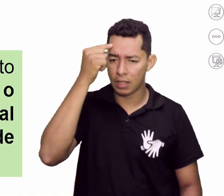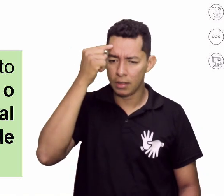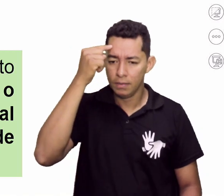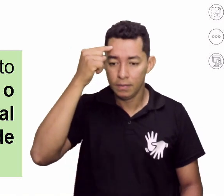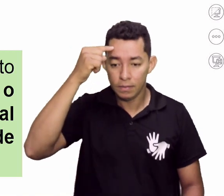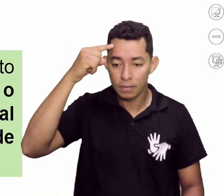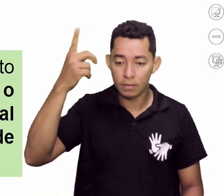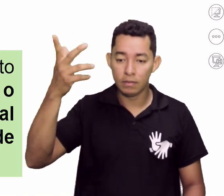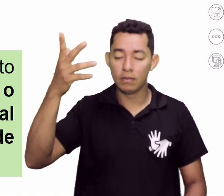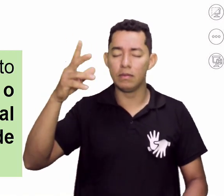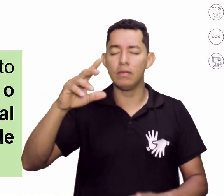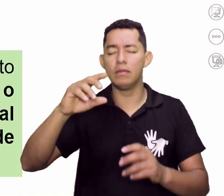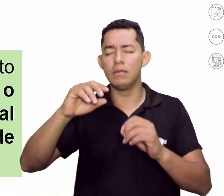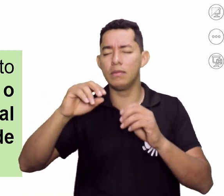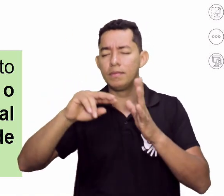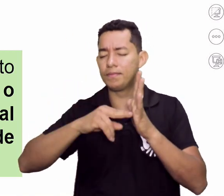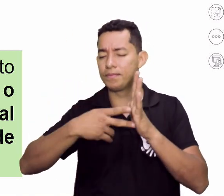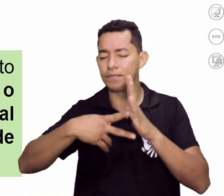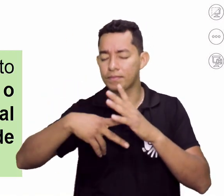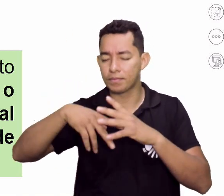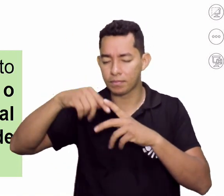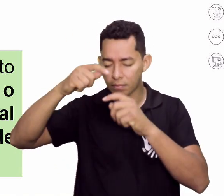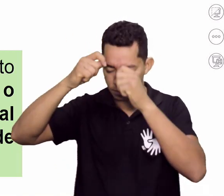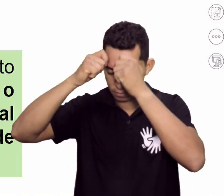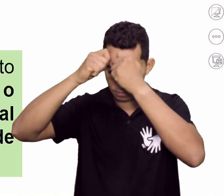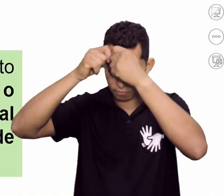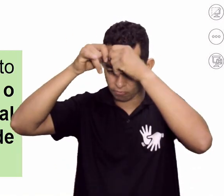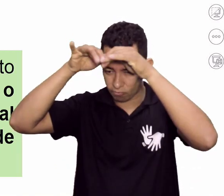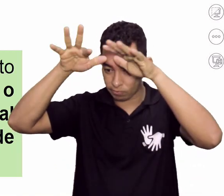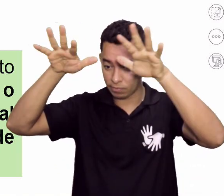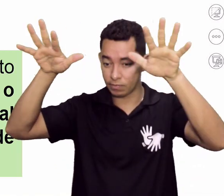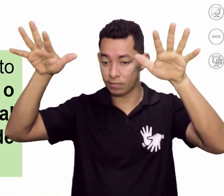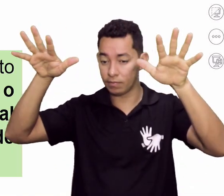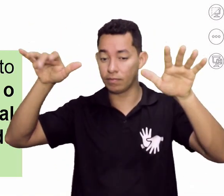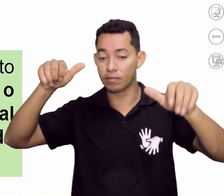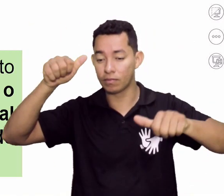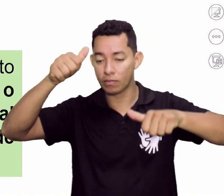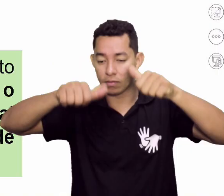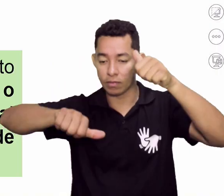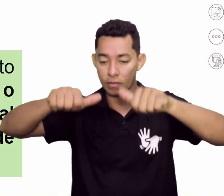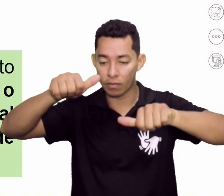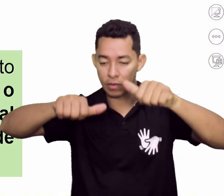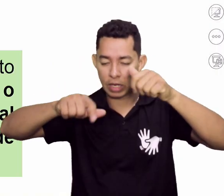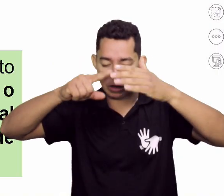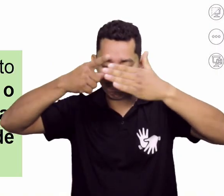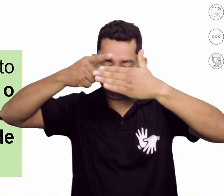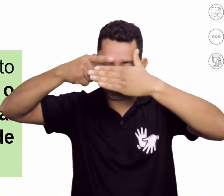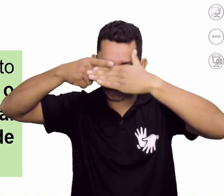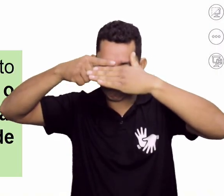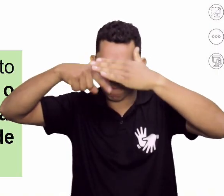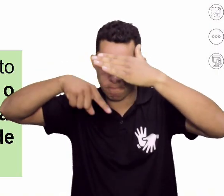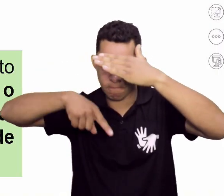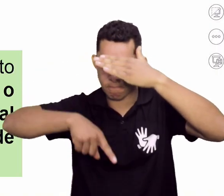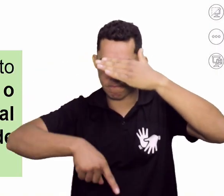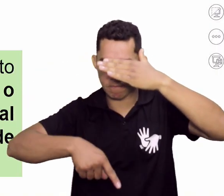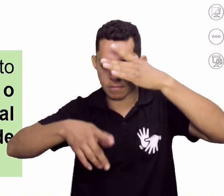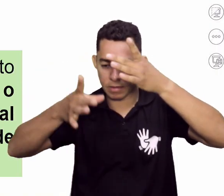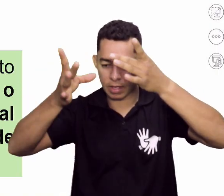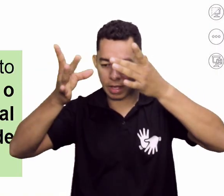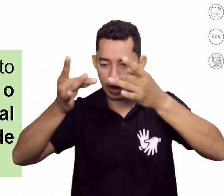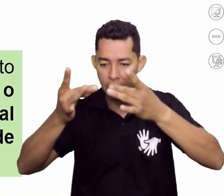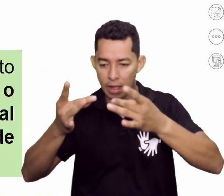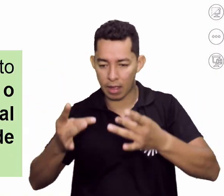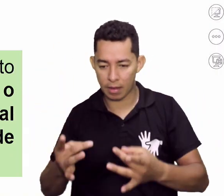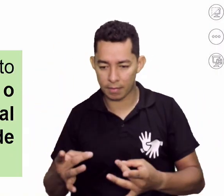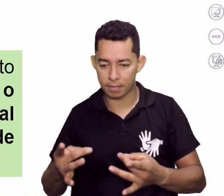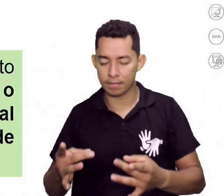é abstrair, é você analisar profundamente cada detalhe das coisas, né?